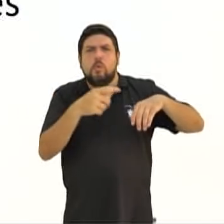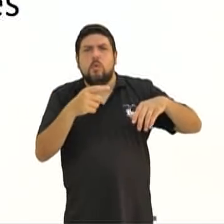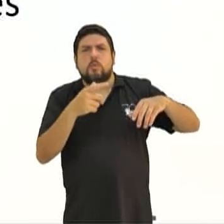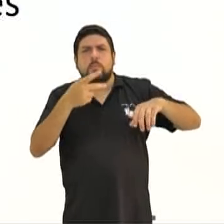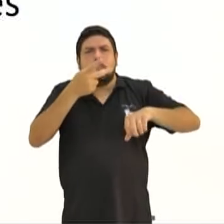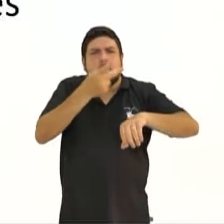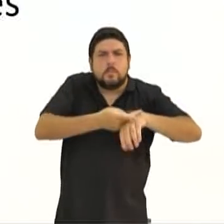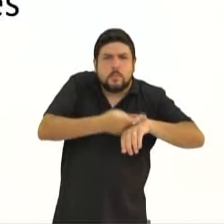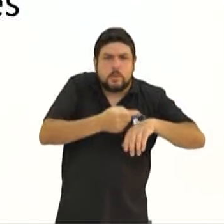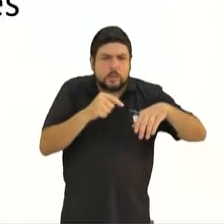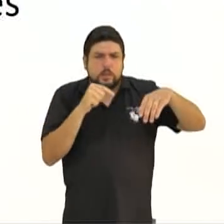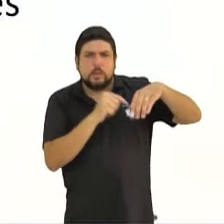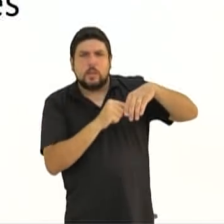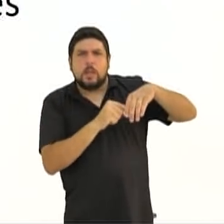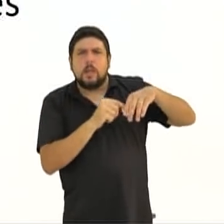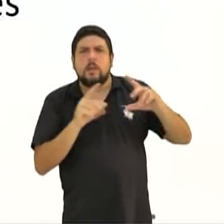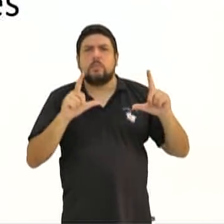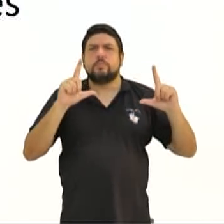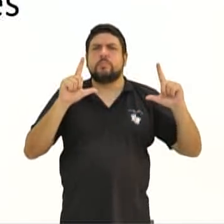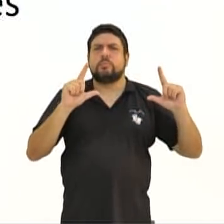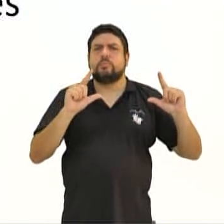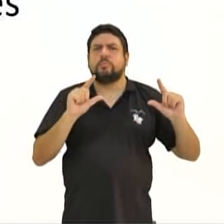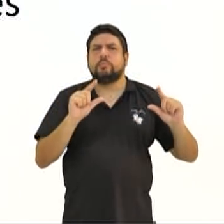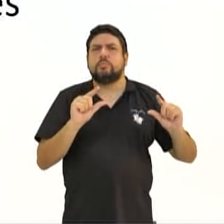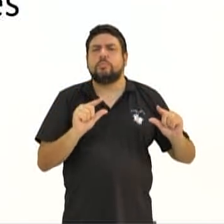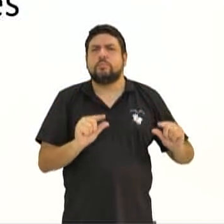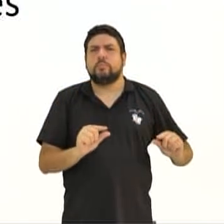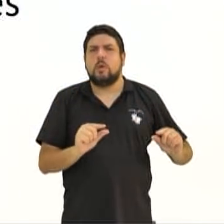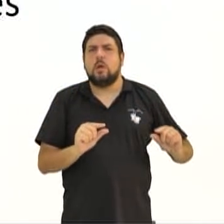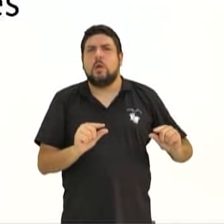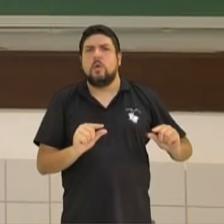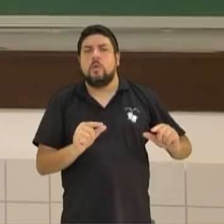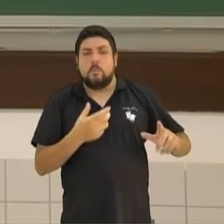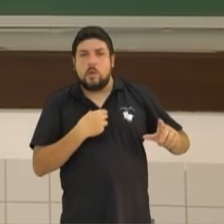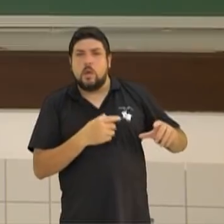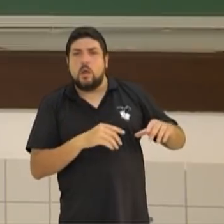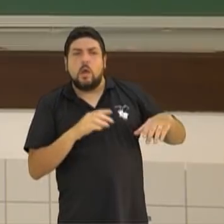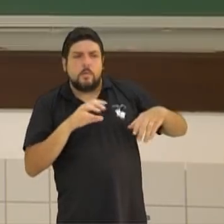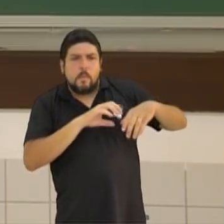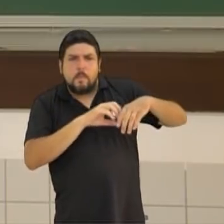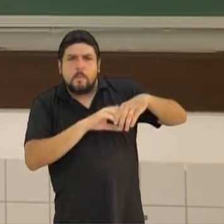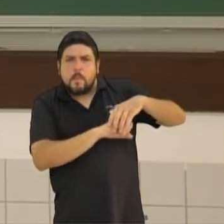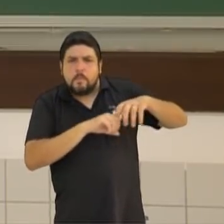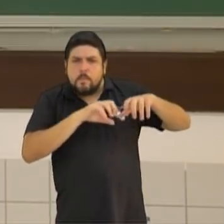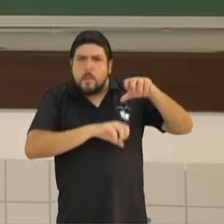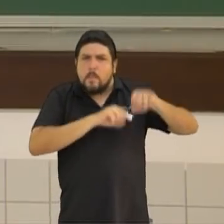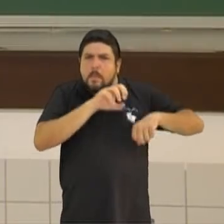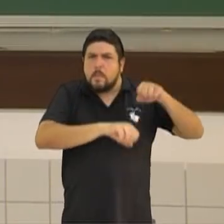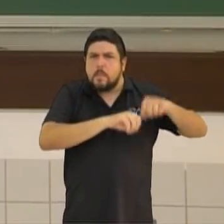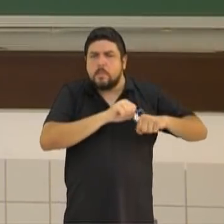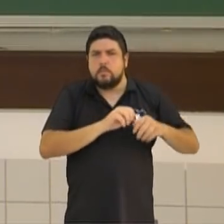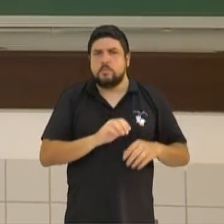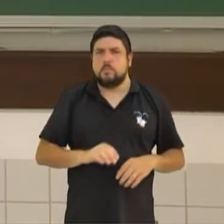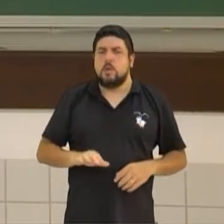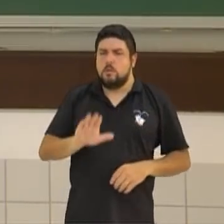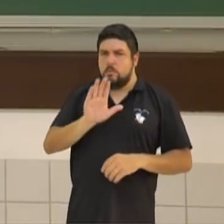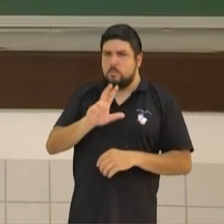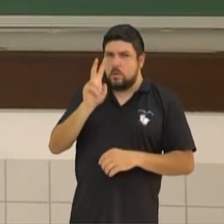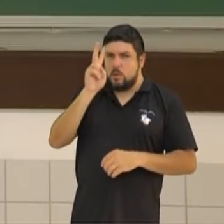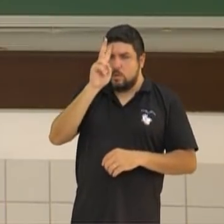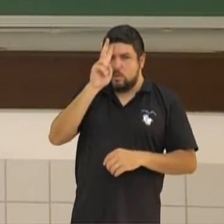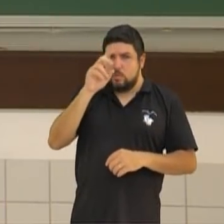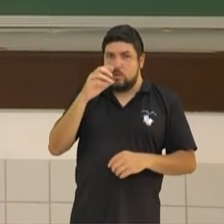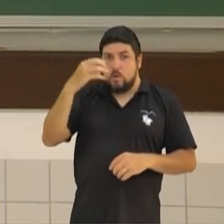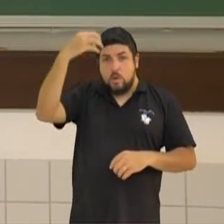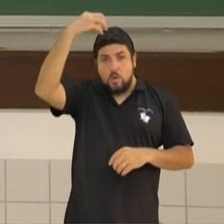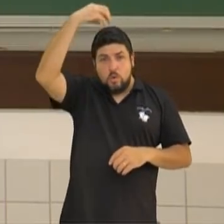de prata, que eram necessários para desenvolver o absolutismo do rei. Vamos lembrar que para o rei conseguir impor a lei dele